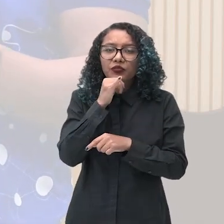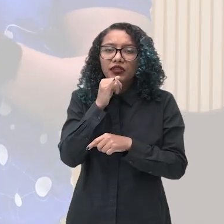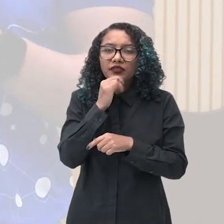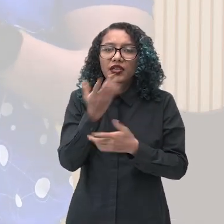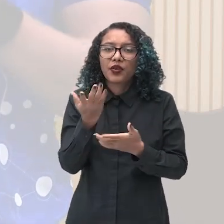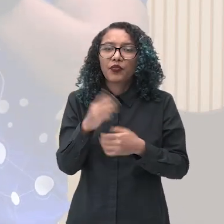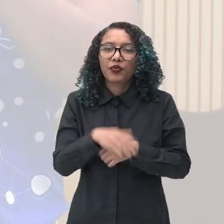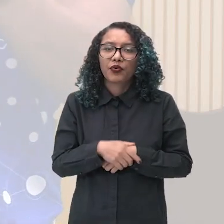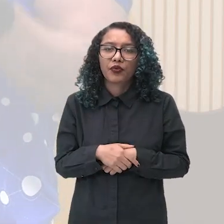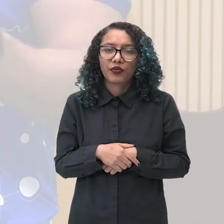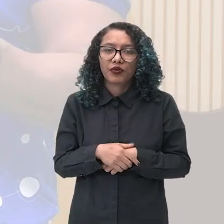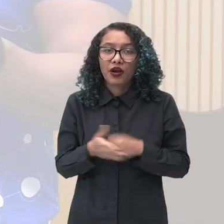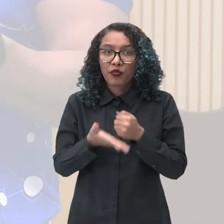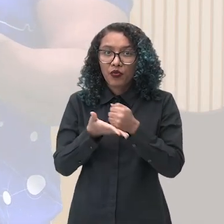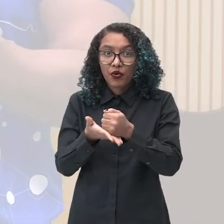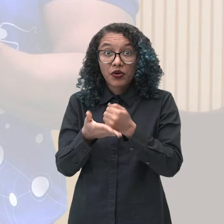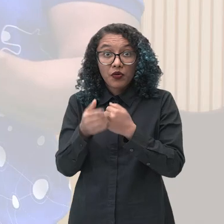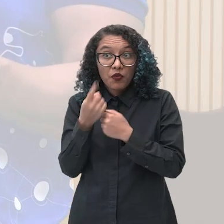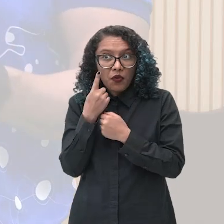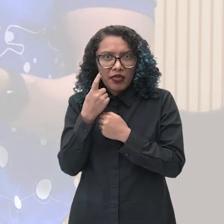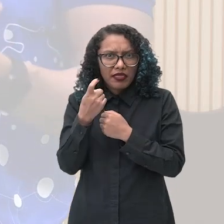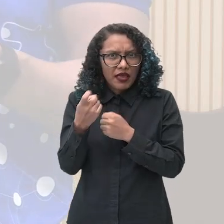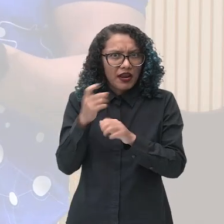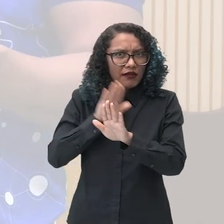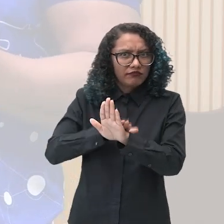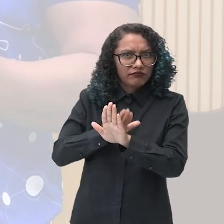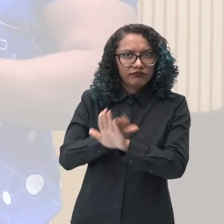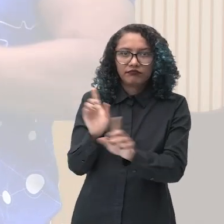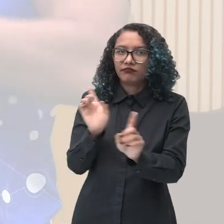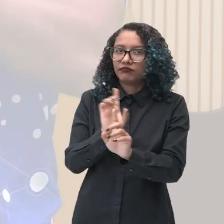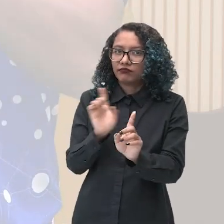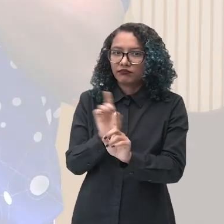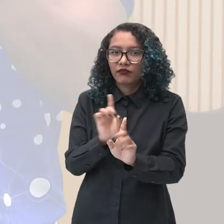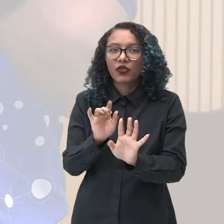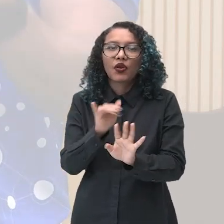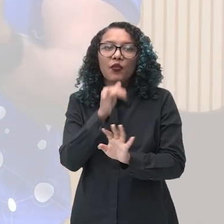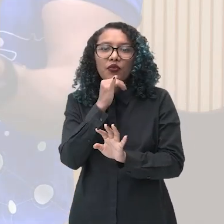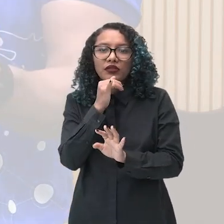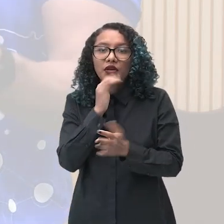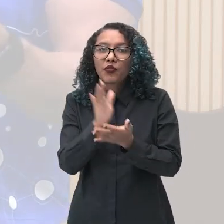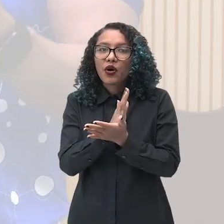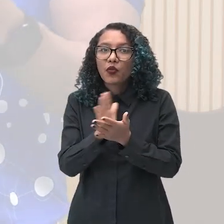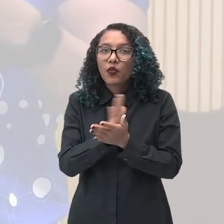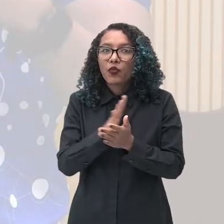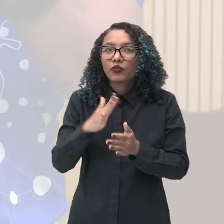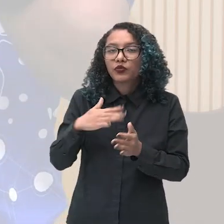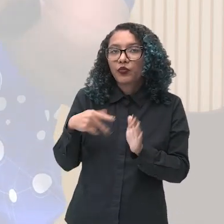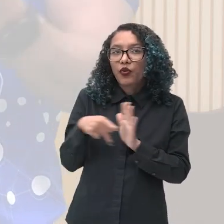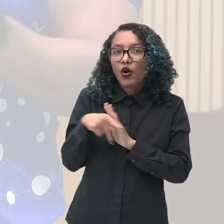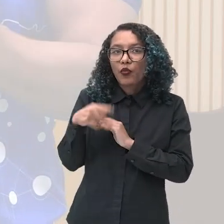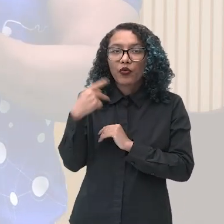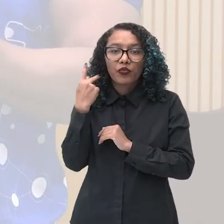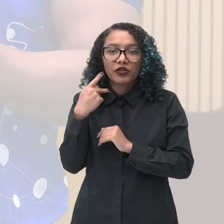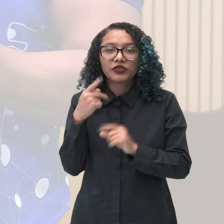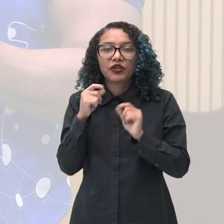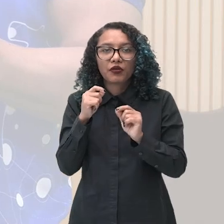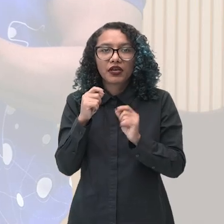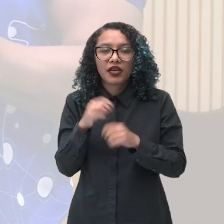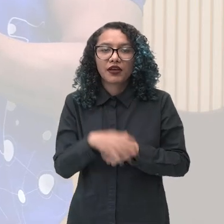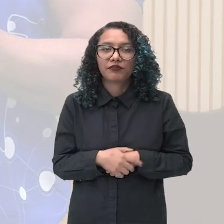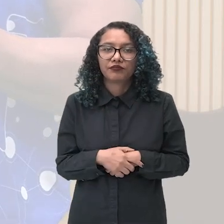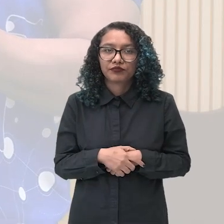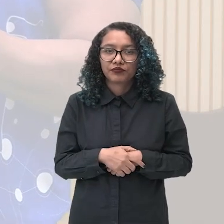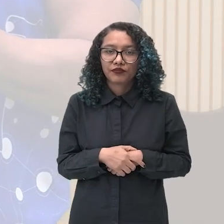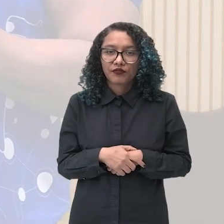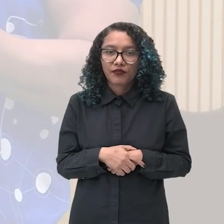um apoio com outros interesses. É muito comum alguns segmentos, por exemplo, da política, se apropriarem das bandeiras de